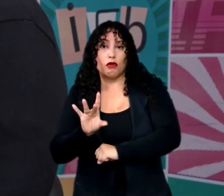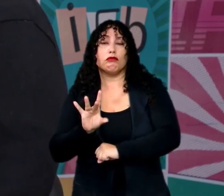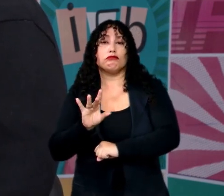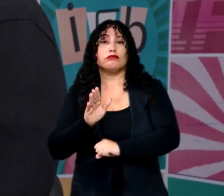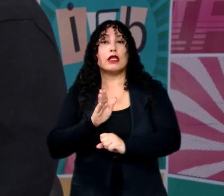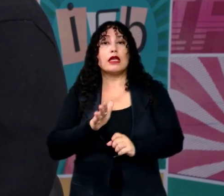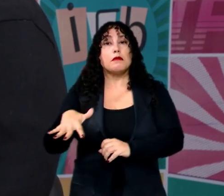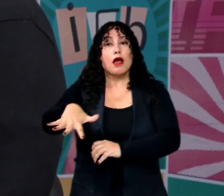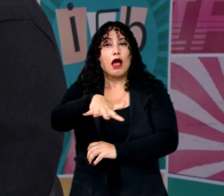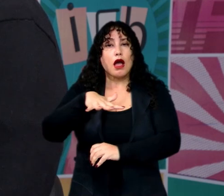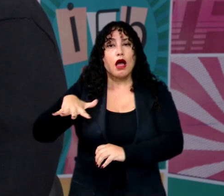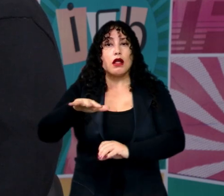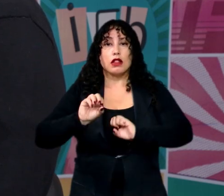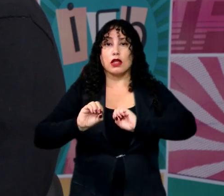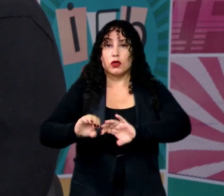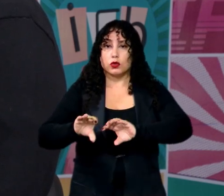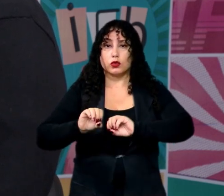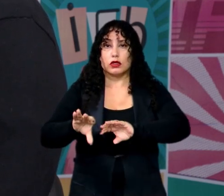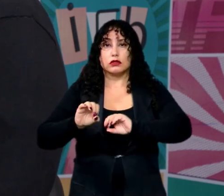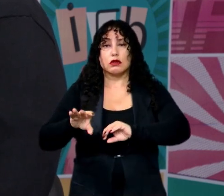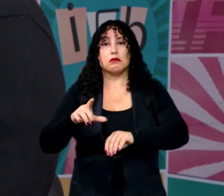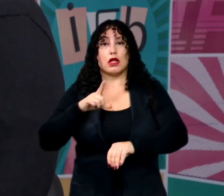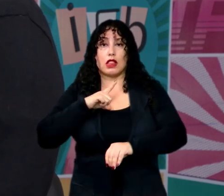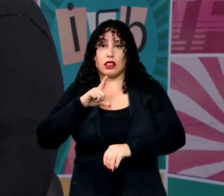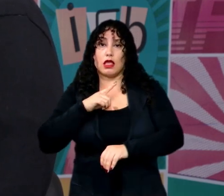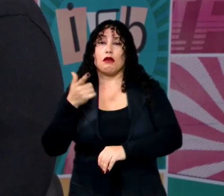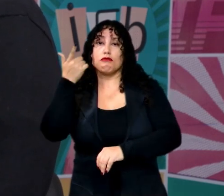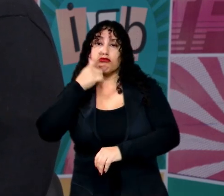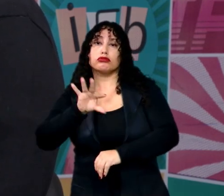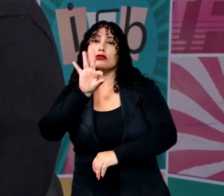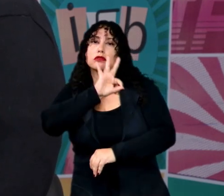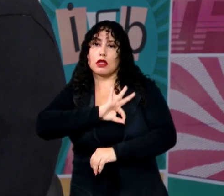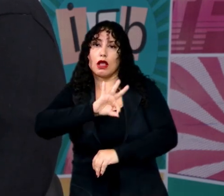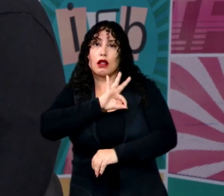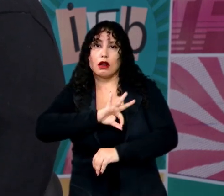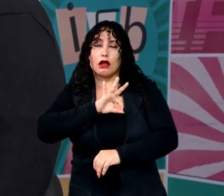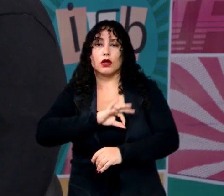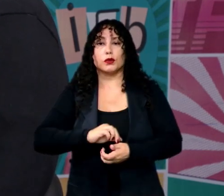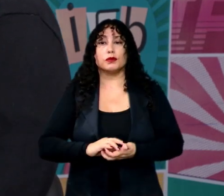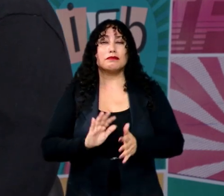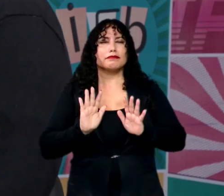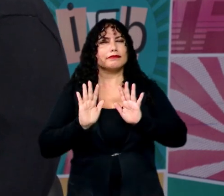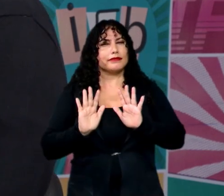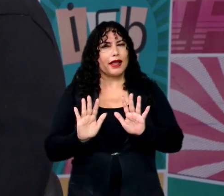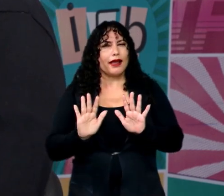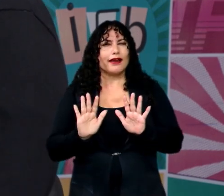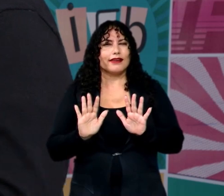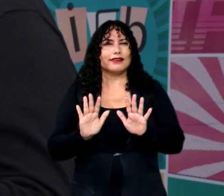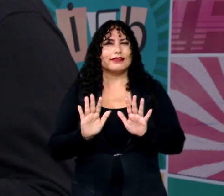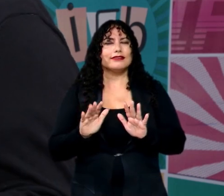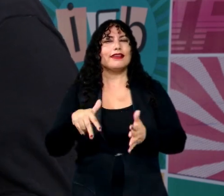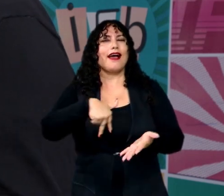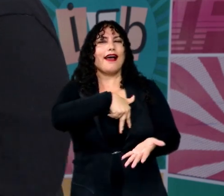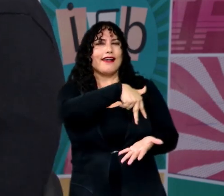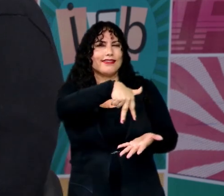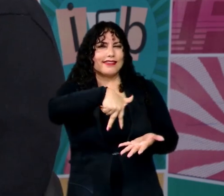indo para a área educacional para poder ter um salário, Sim. né? Mas mais a